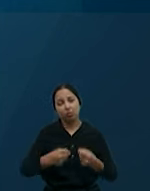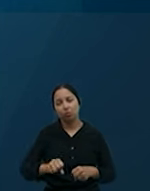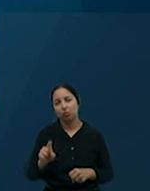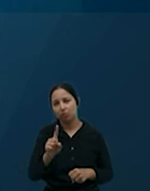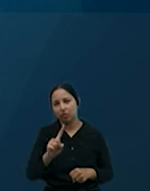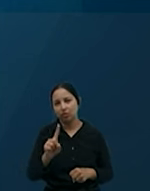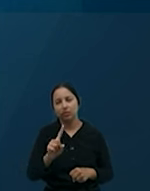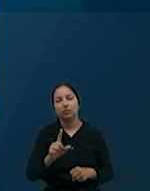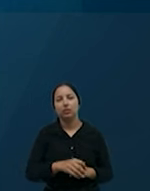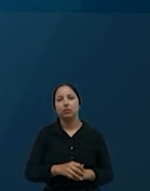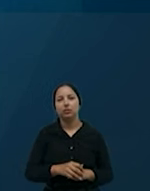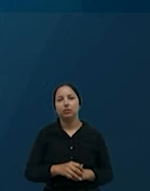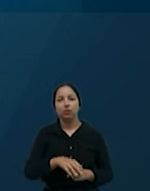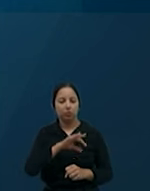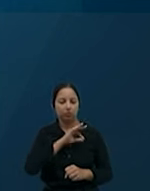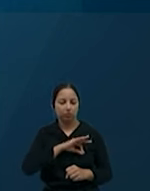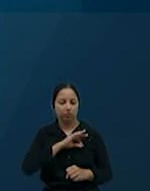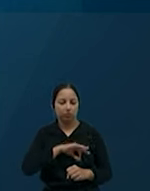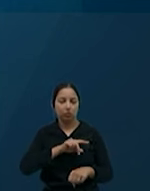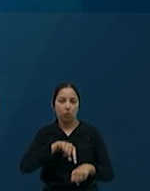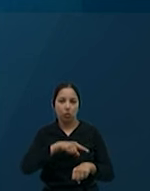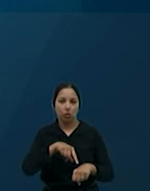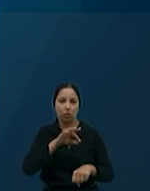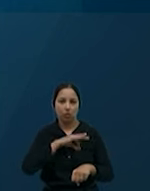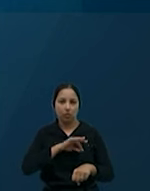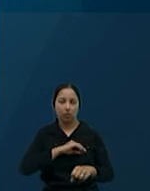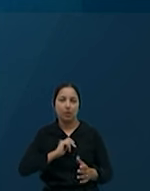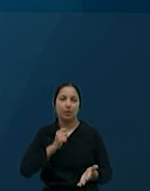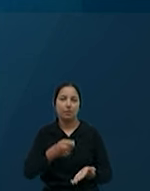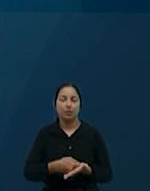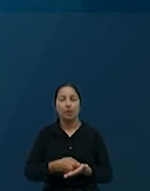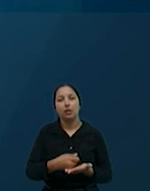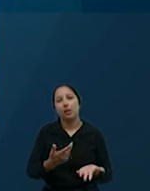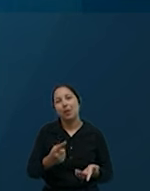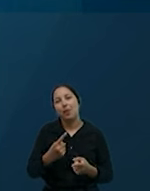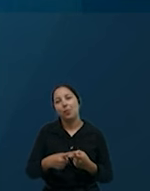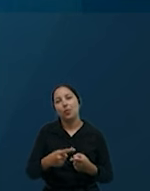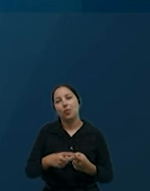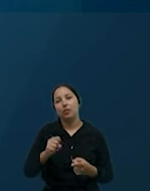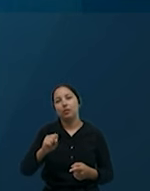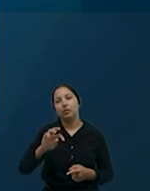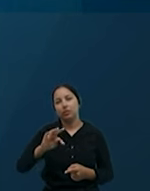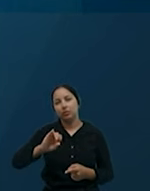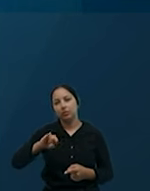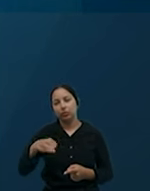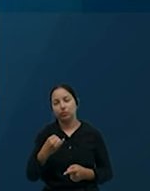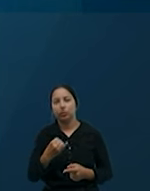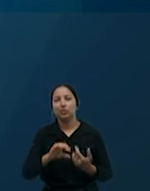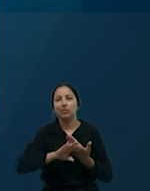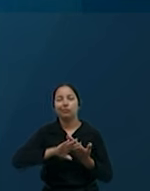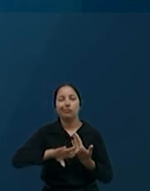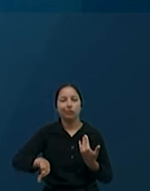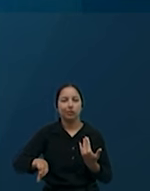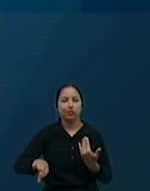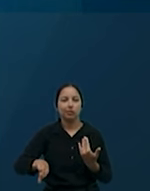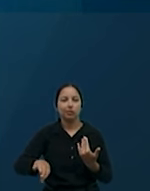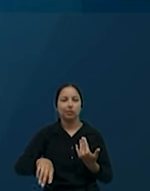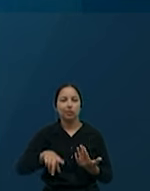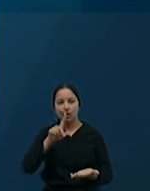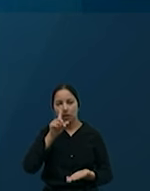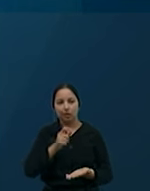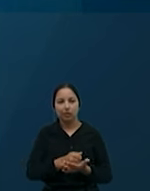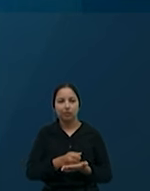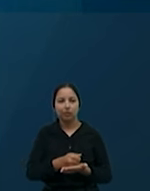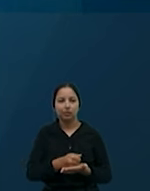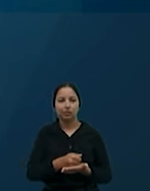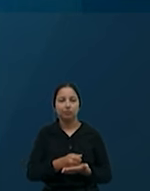nessas situações ao argumento de que o STJ tem afastado essa fixação. E, nesse caso, nosso ver, pelo